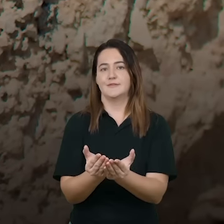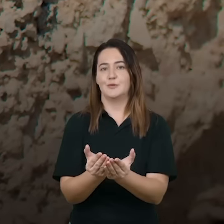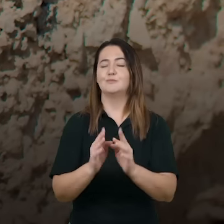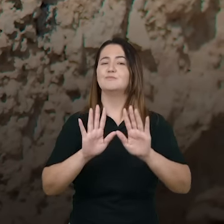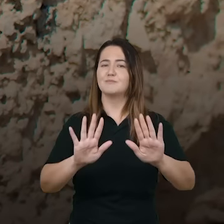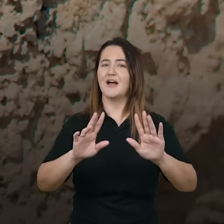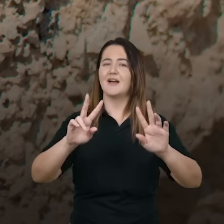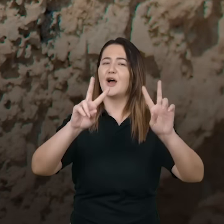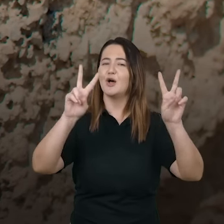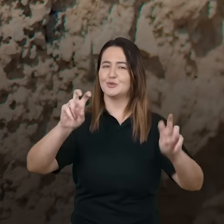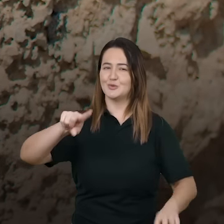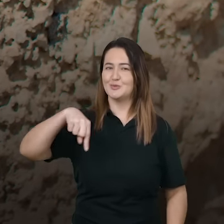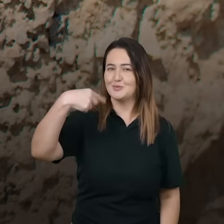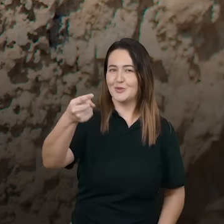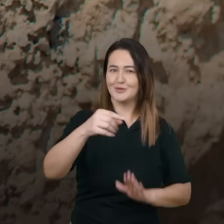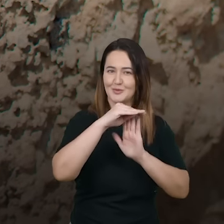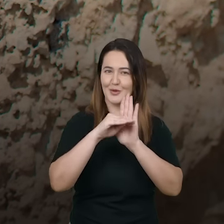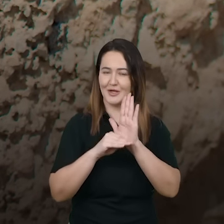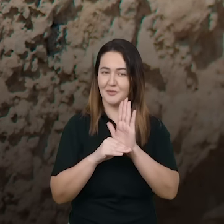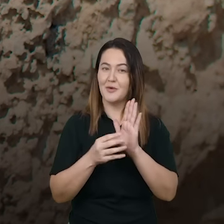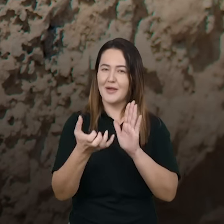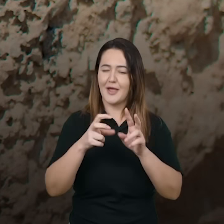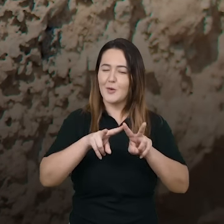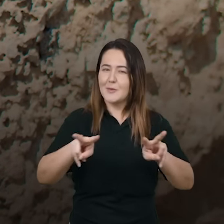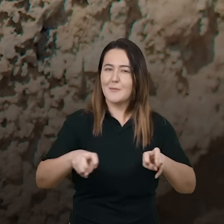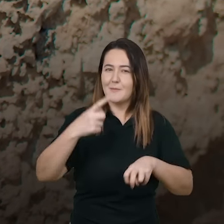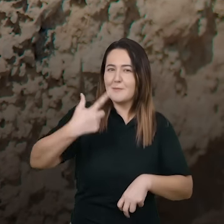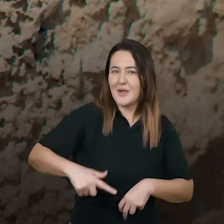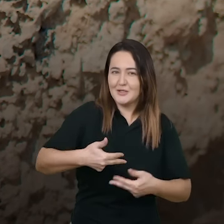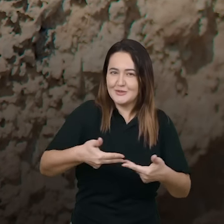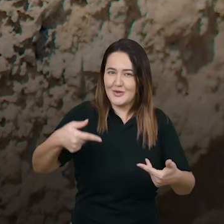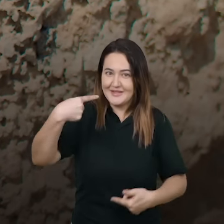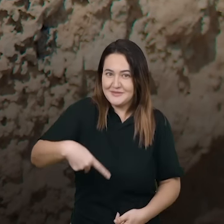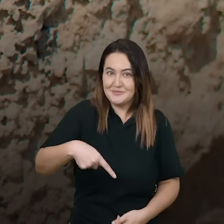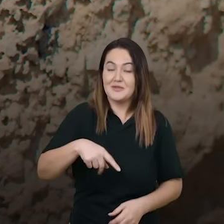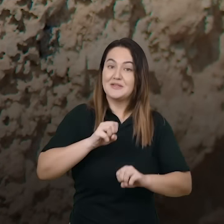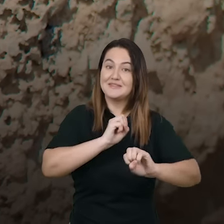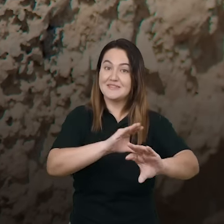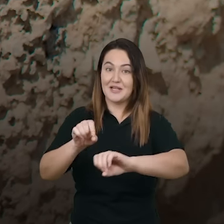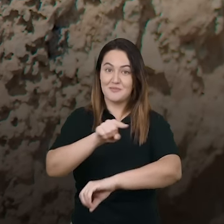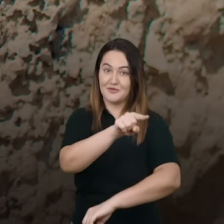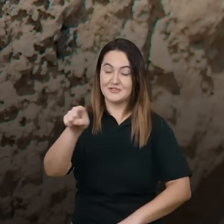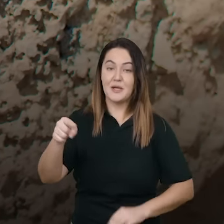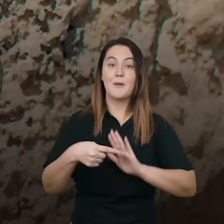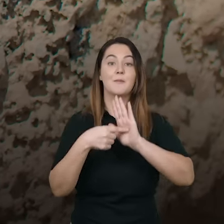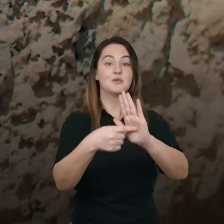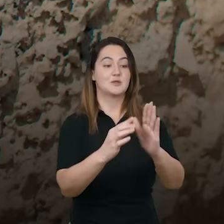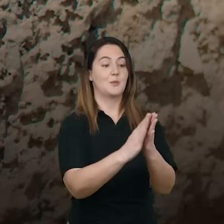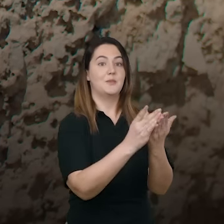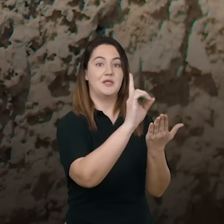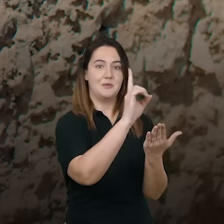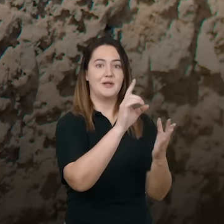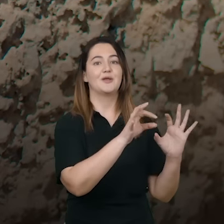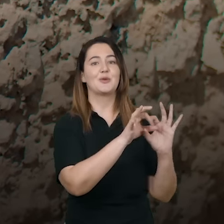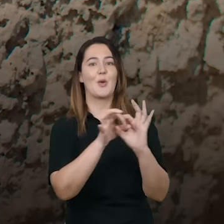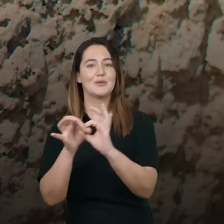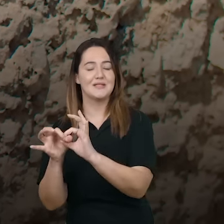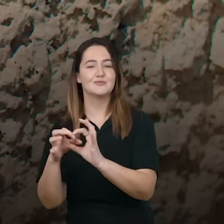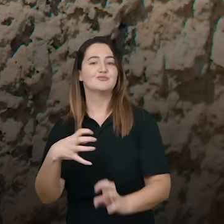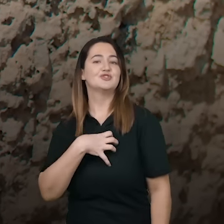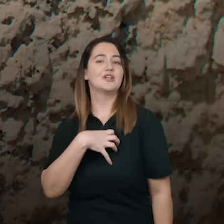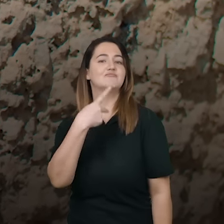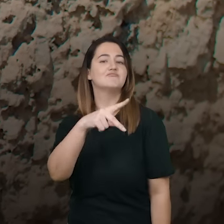será assunto para o nosso próximo encontro, porque eu ainda quero explorar muita coisa aqui das ruínas de Corinto para você, mostrando a Bíblia em contexto, de uma